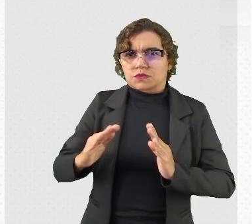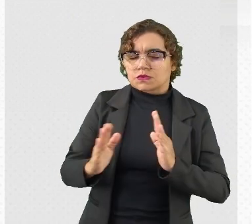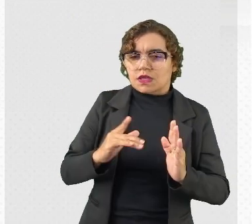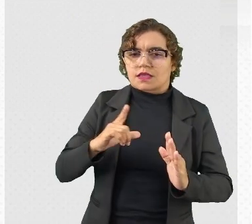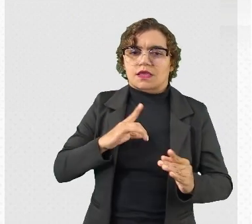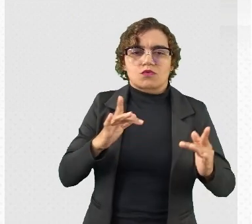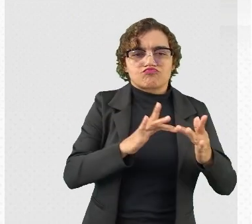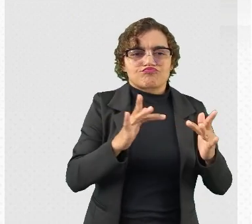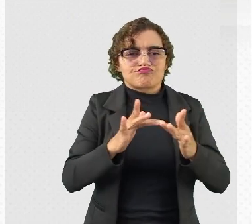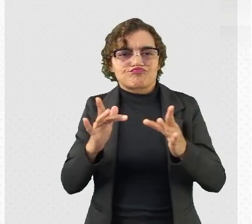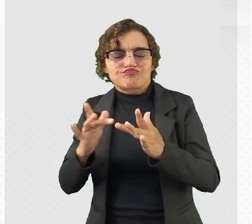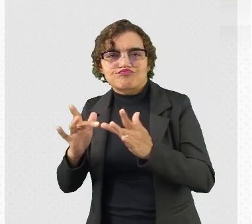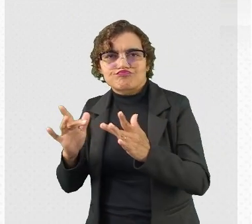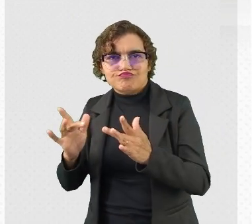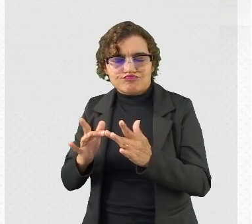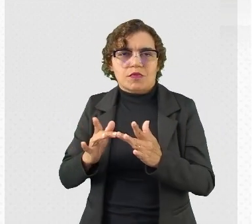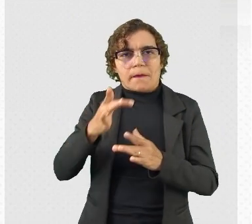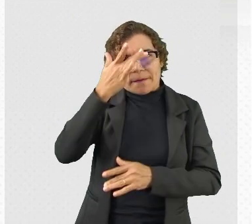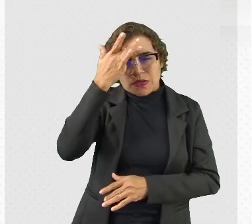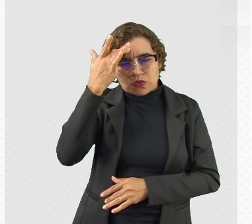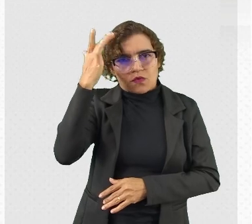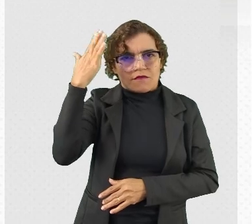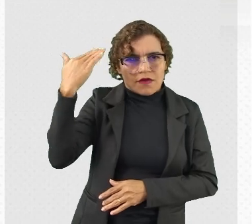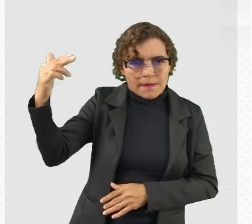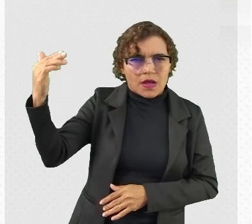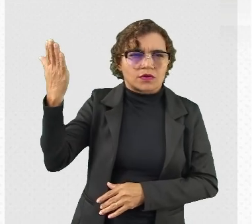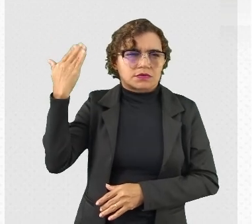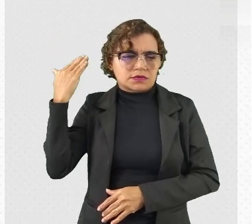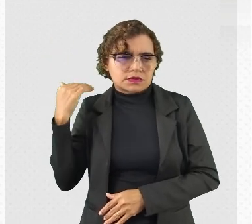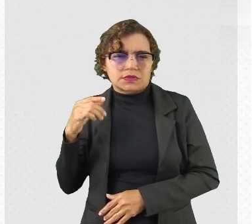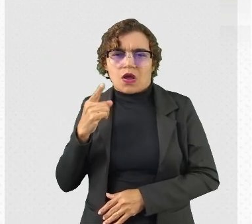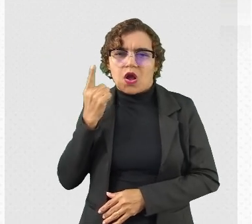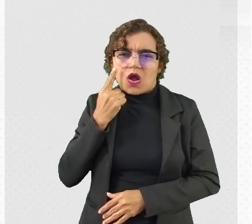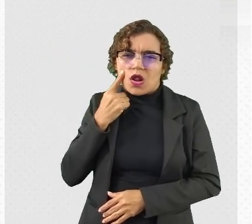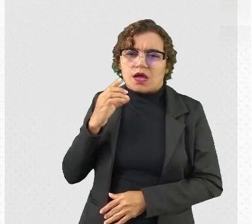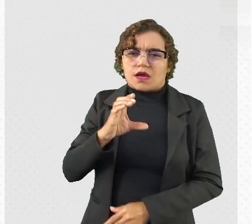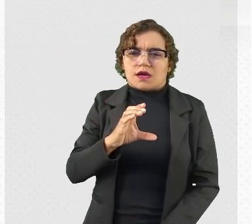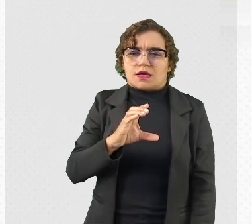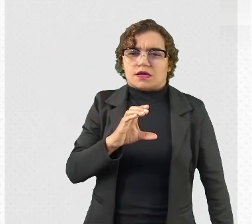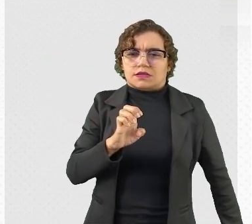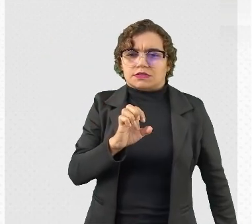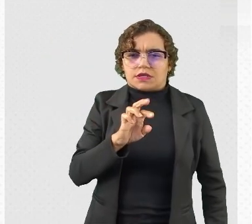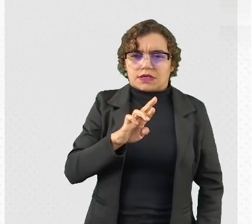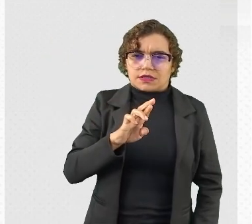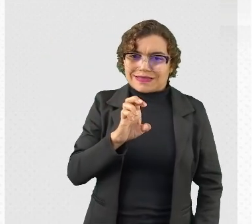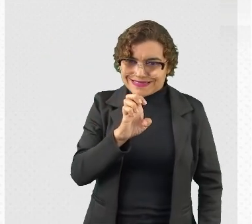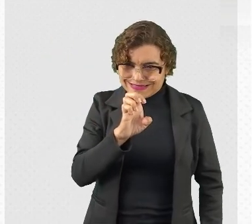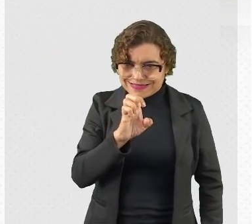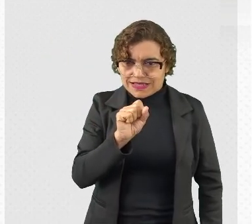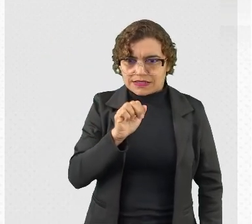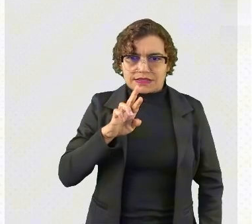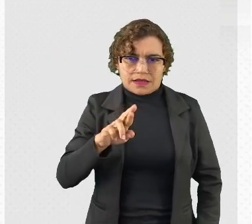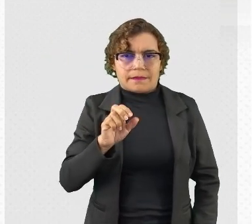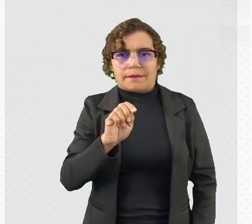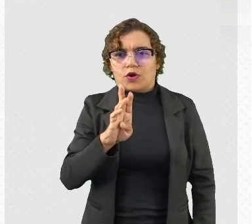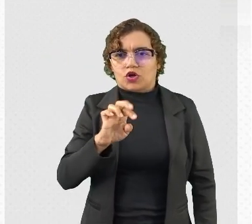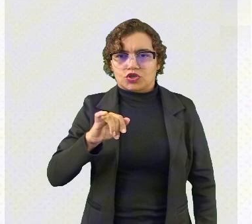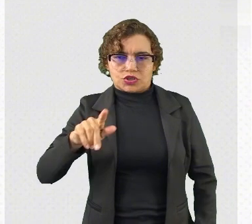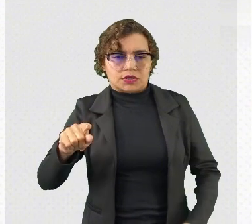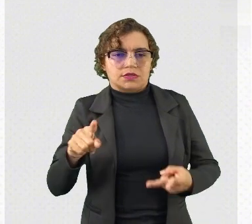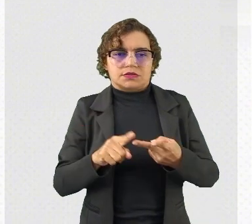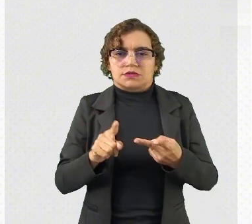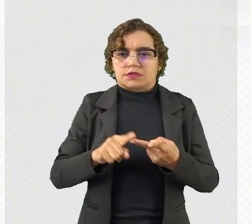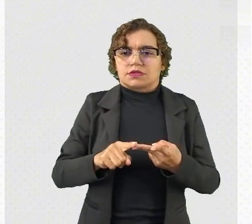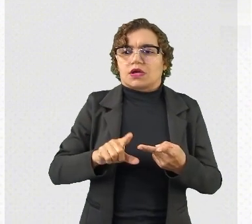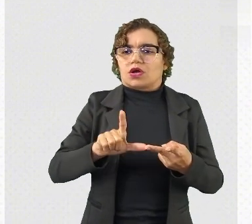contato direto com grandes personagens políticos da época, como César Borgia, como o rei Luís XVII da França e também